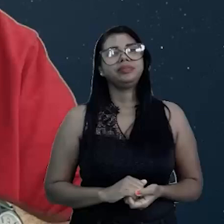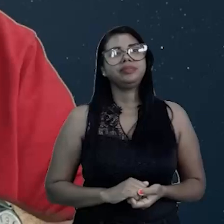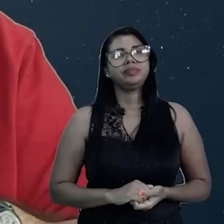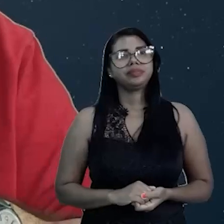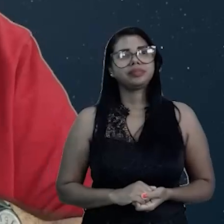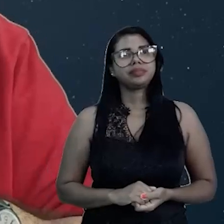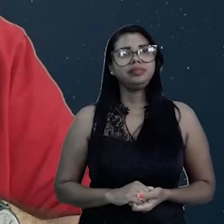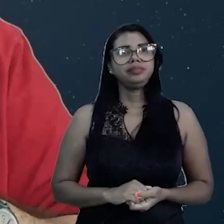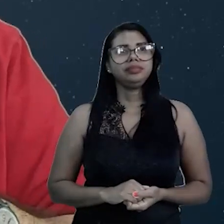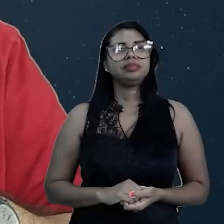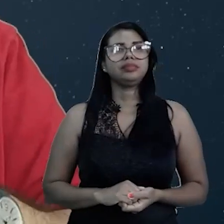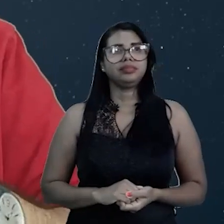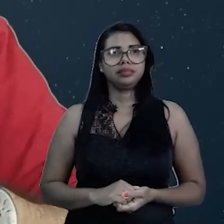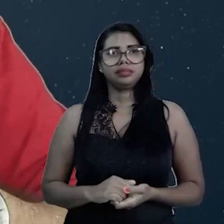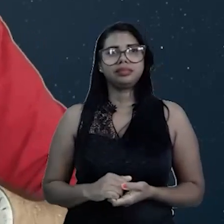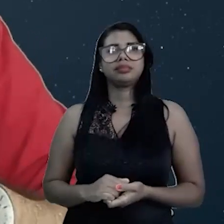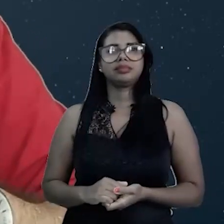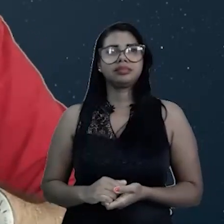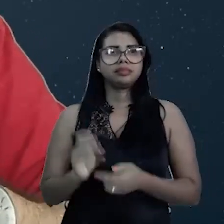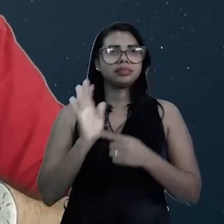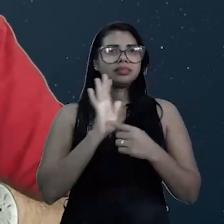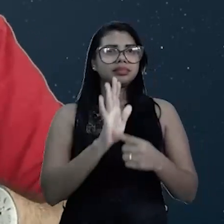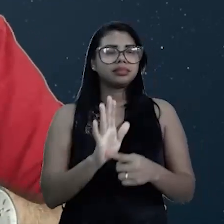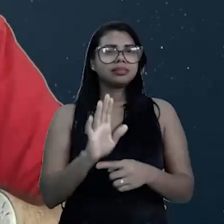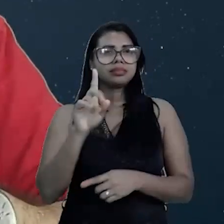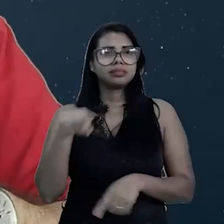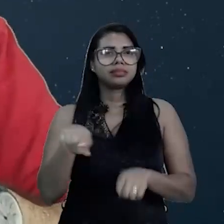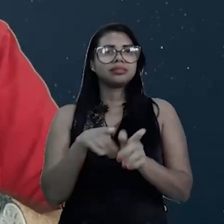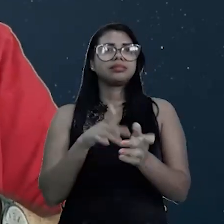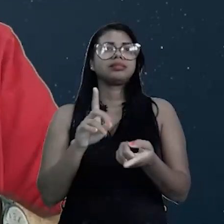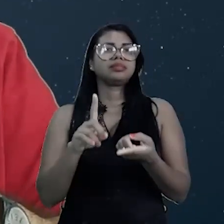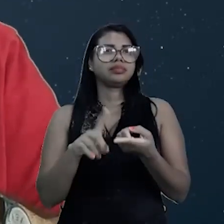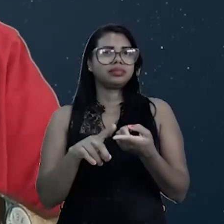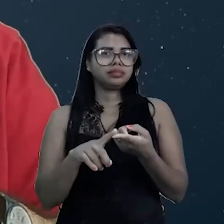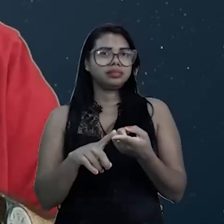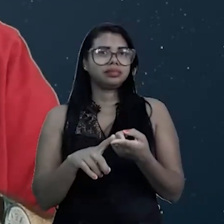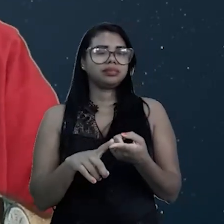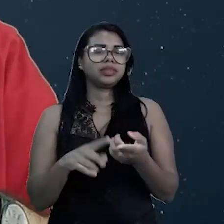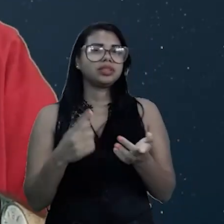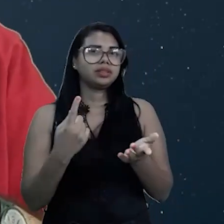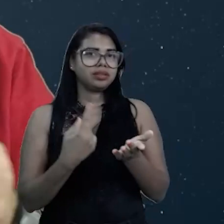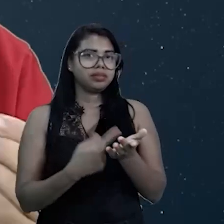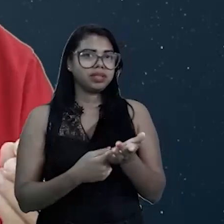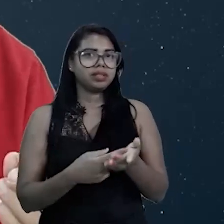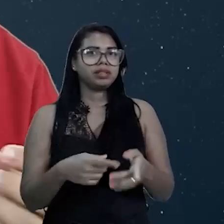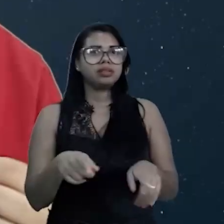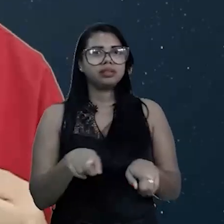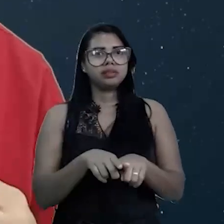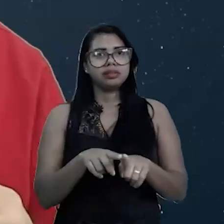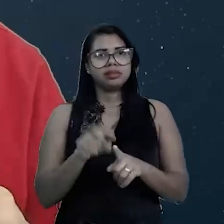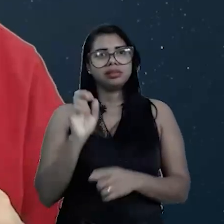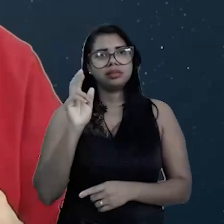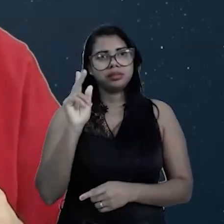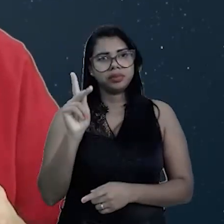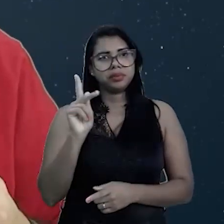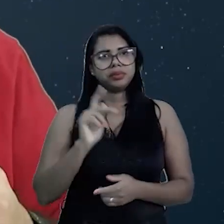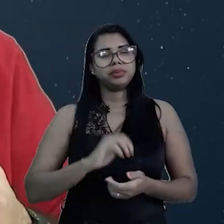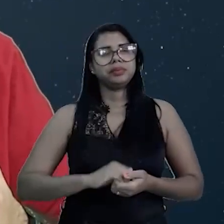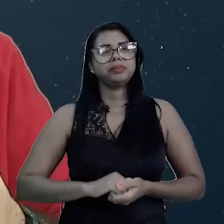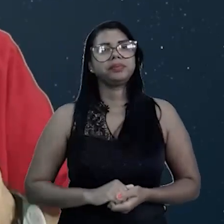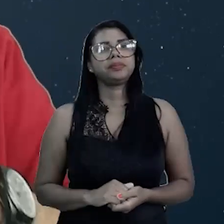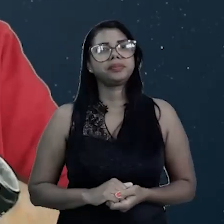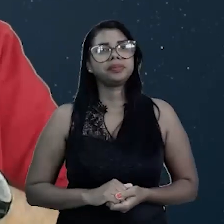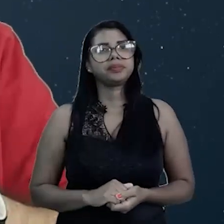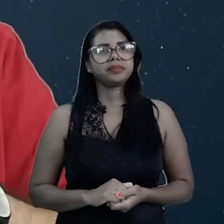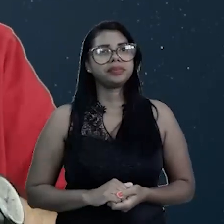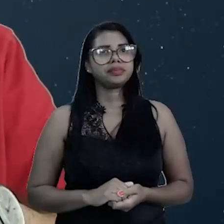ser marcado pela presença da vírgula. Então a vírgula é que vai marcar a zeugma, ok? Que é a substituição do termo que foi citado antes.